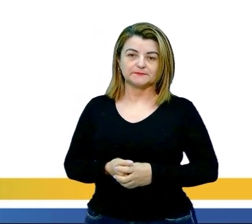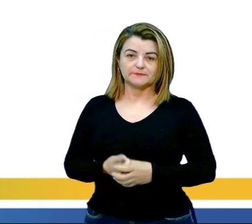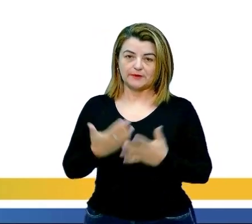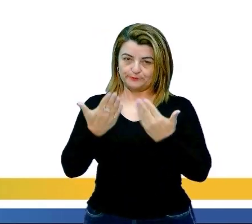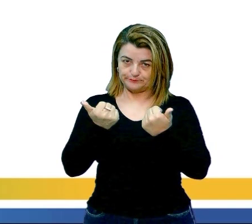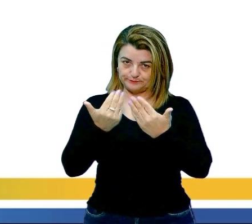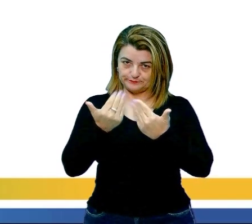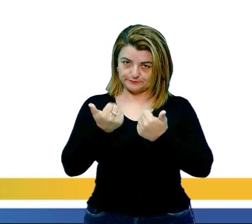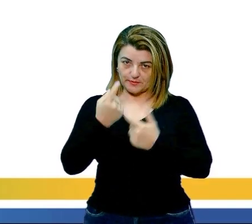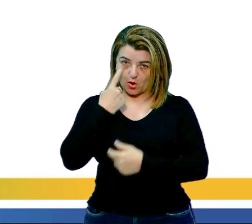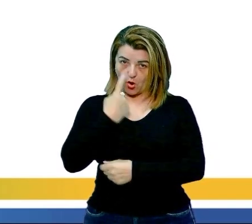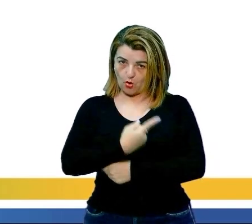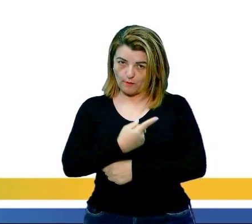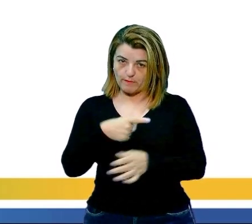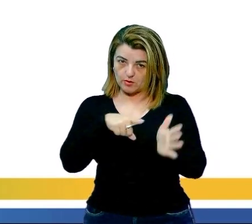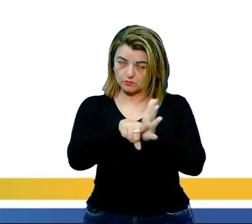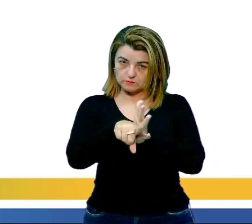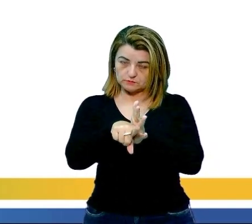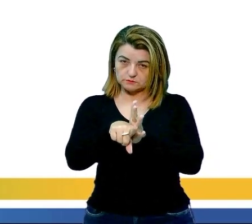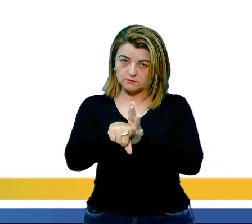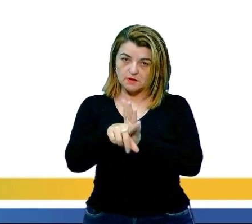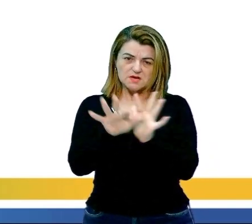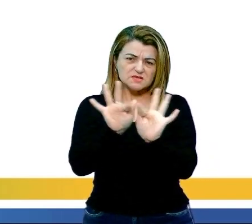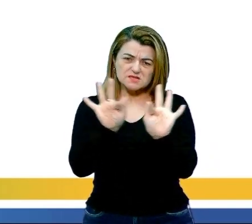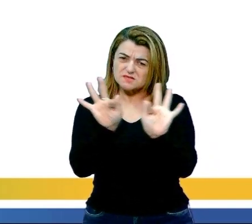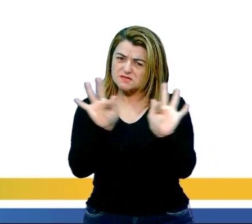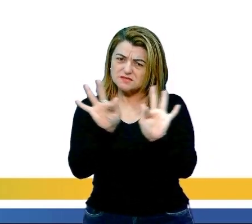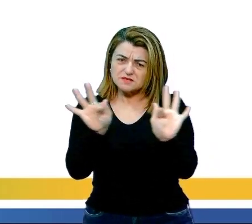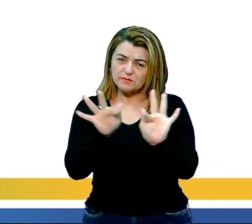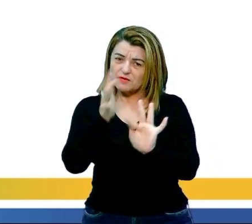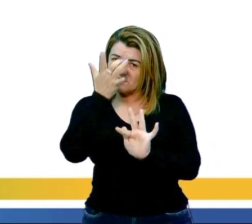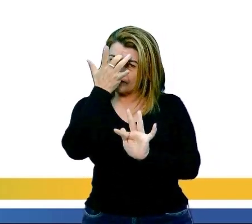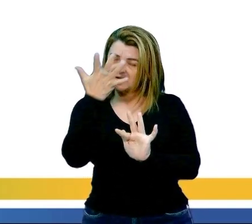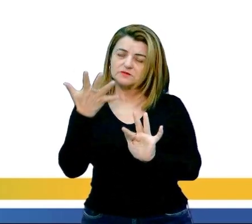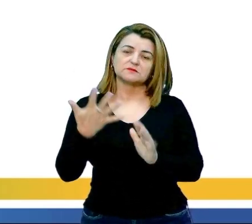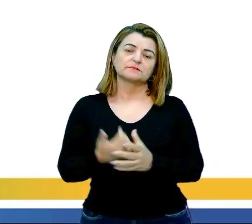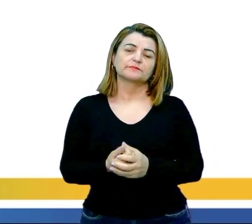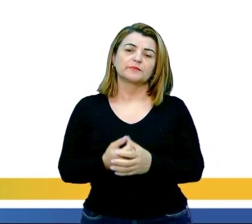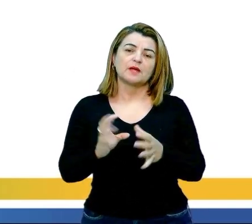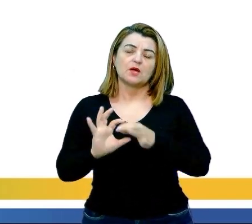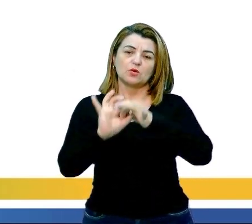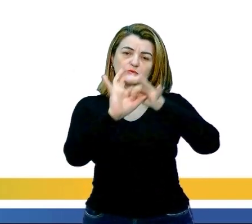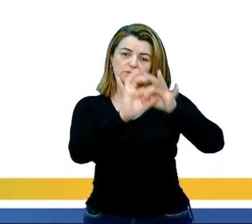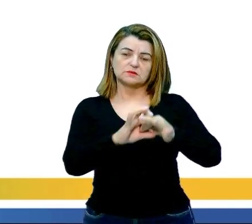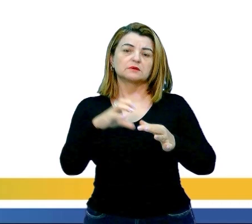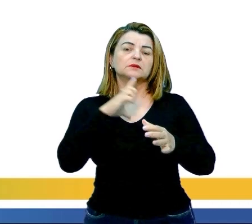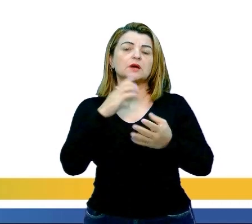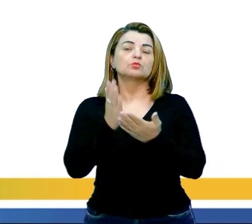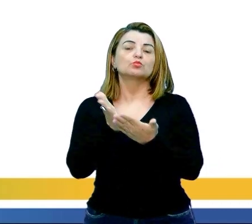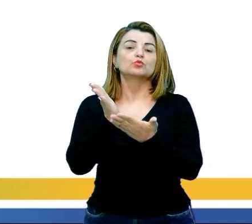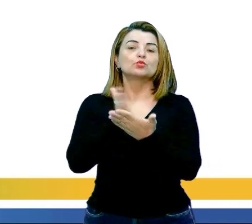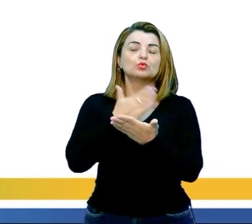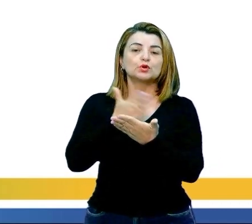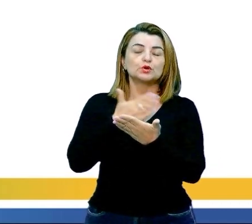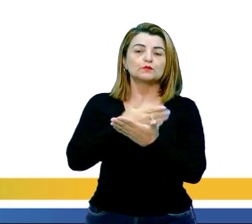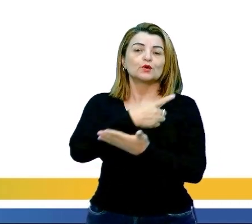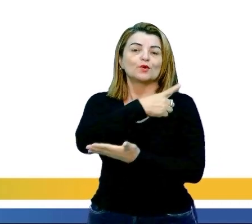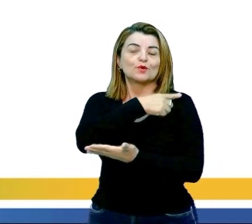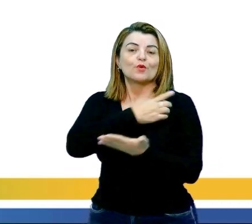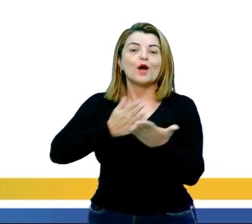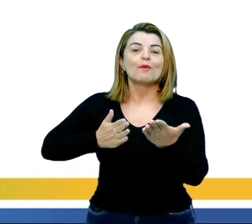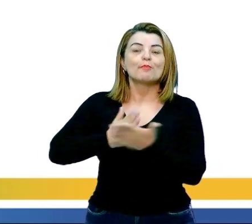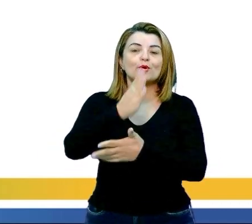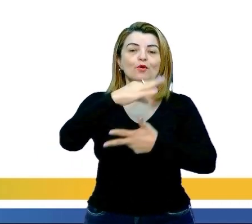Vamos aí a uma questão simples e fácil. Uma questão comentada que está no livro do primeiro ano, a Prova